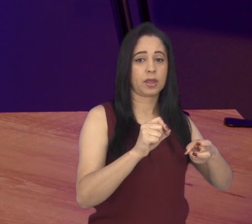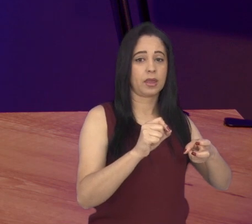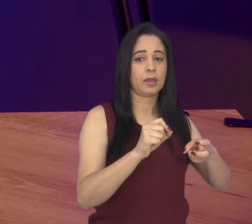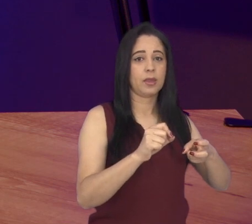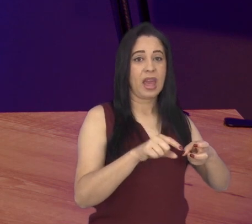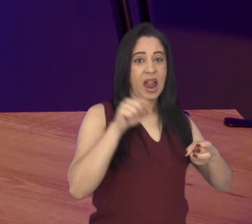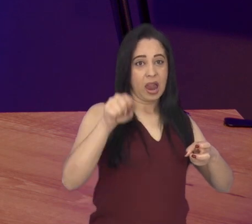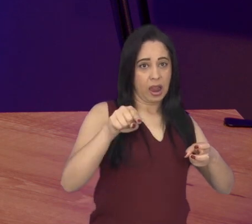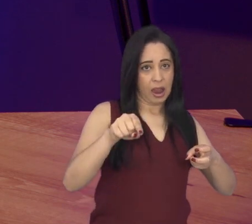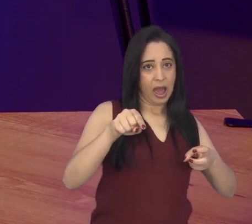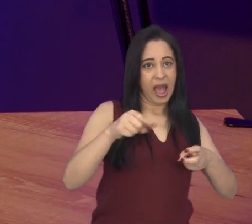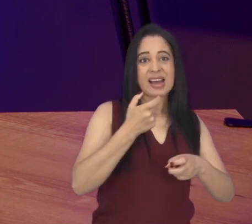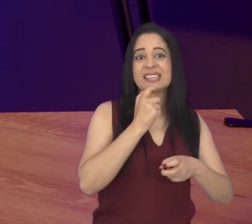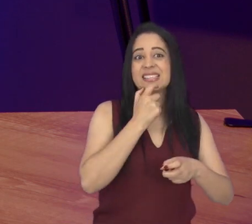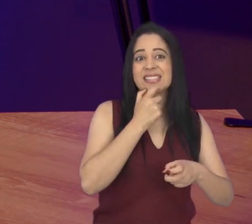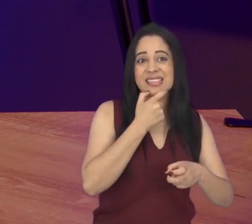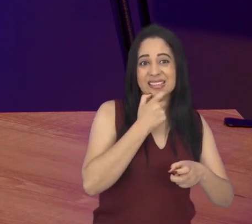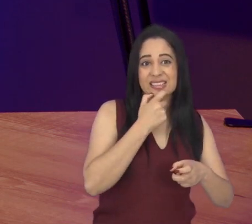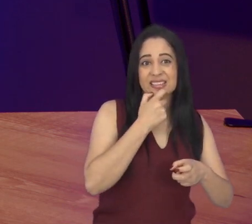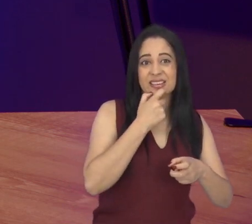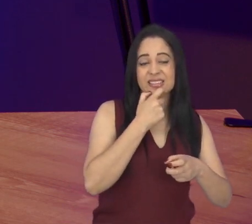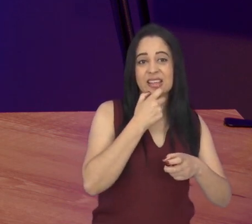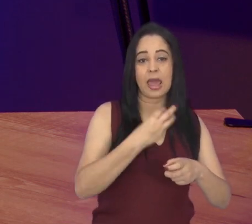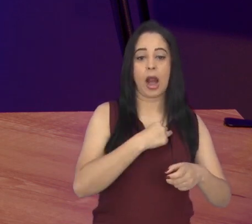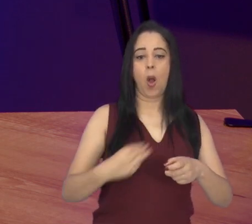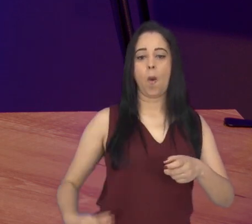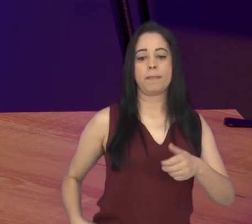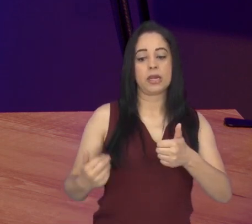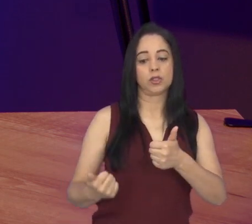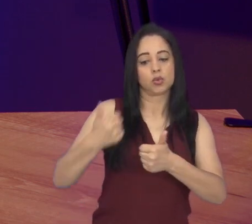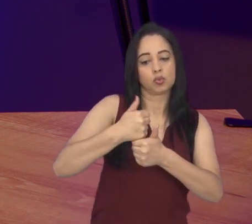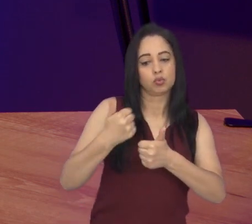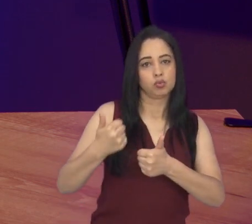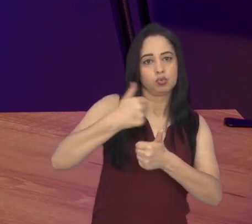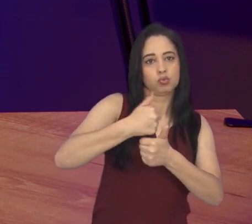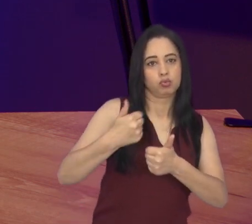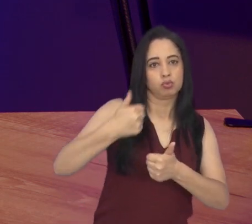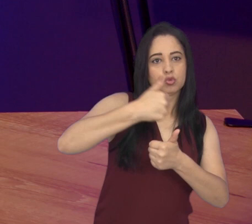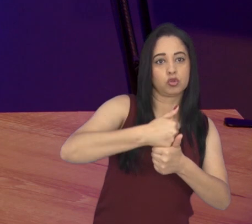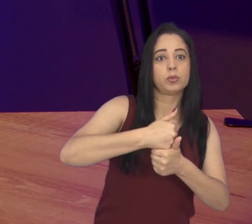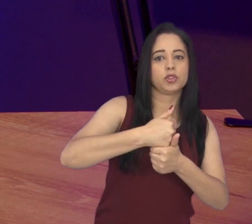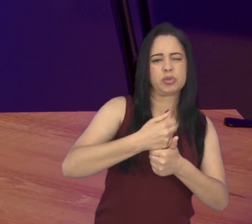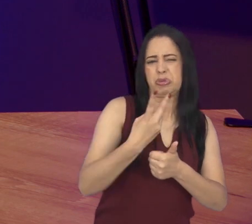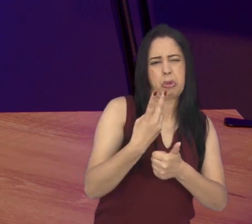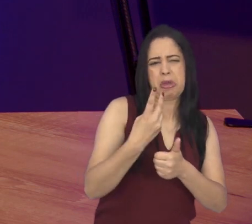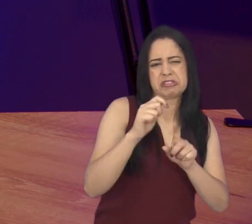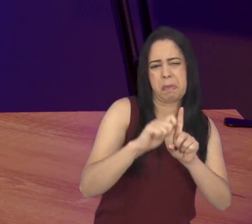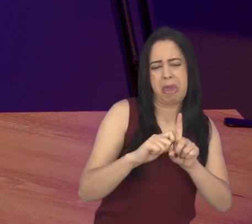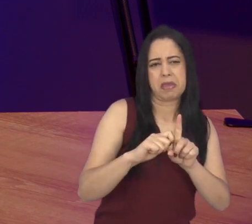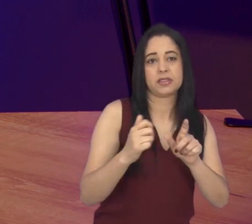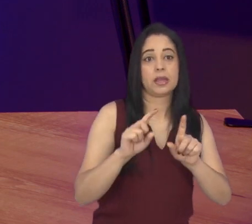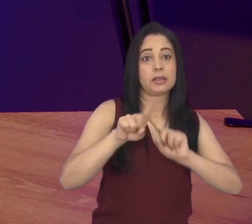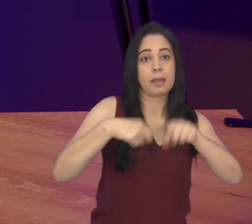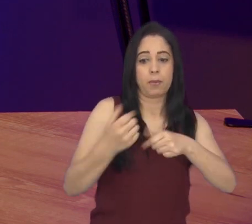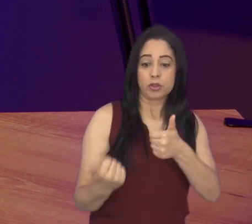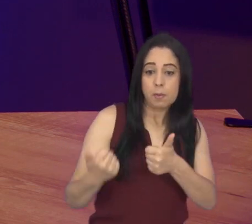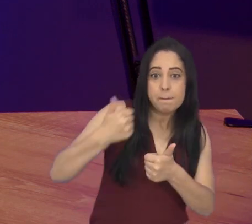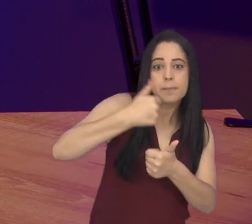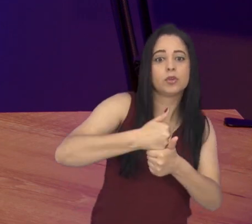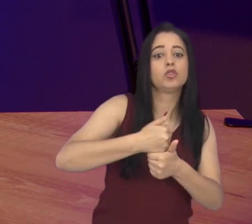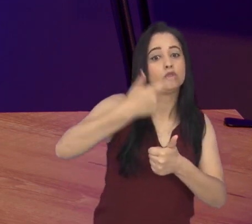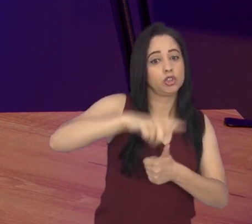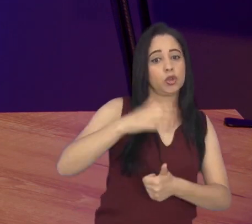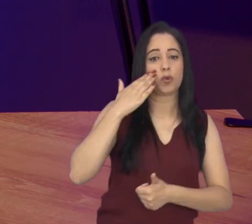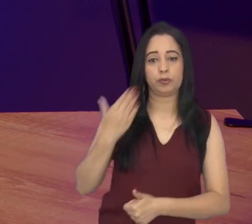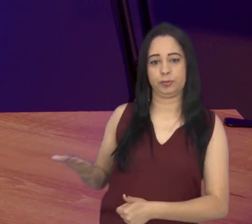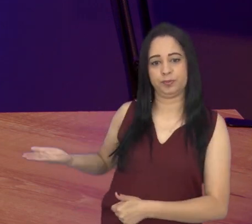mudança, né, o ministério, ele passou, então, pela Liz Truss, ficou ali uns meses, 2 meses, acredito, 2, 3 meses.